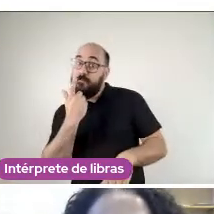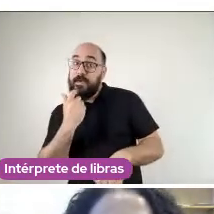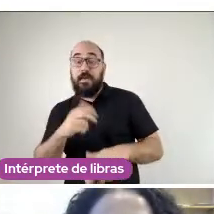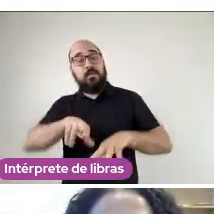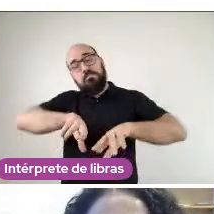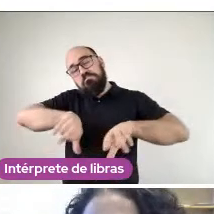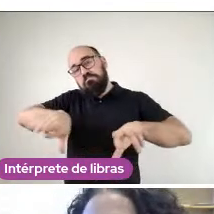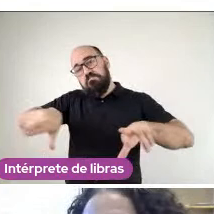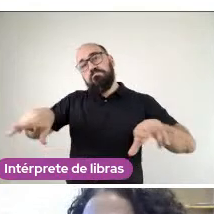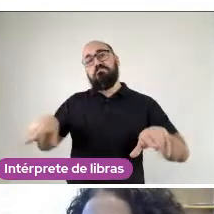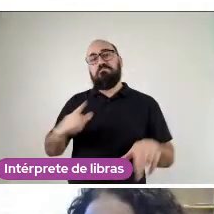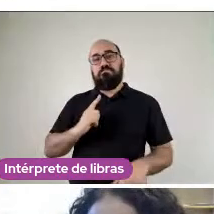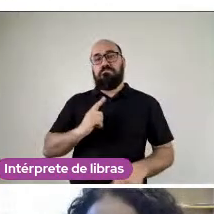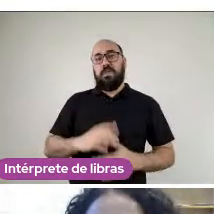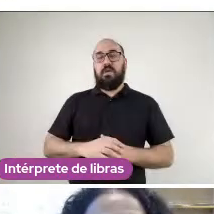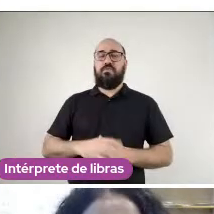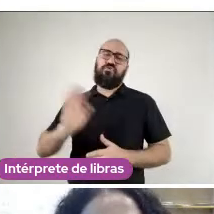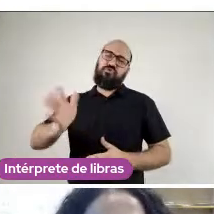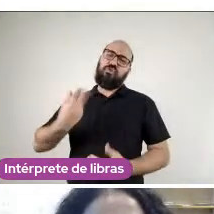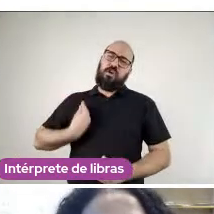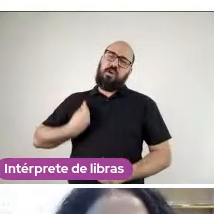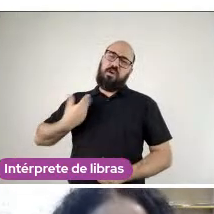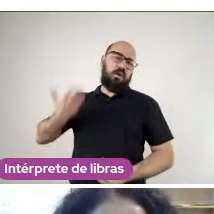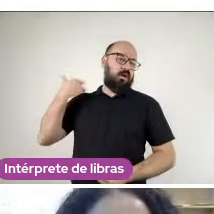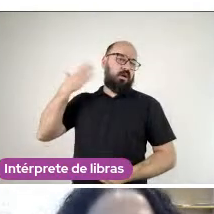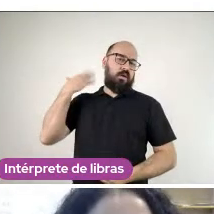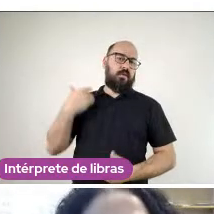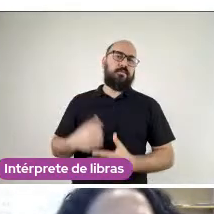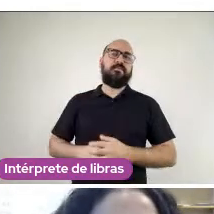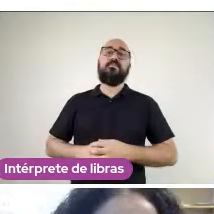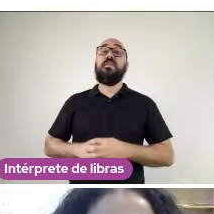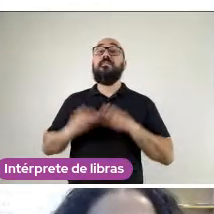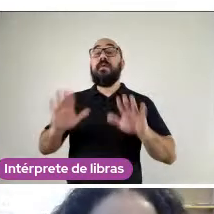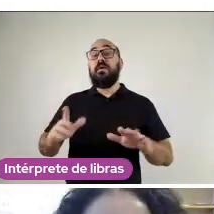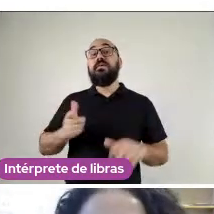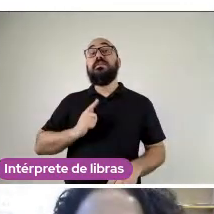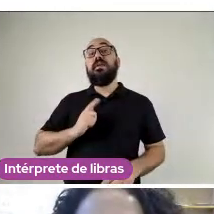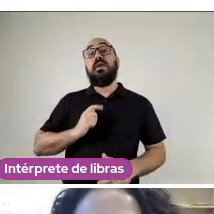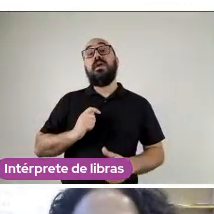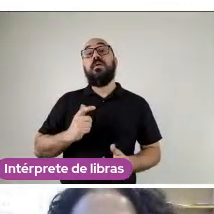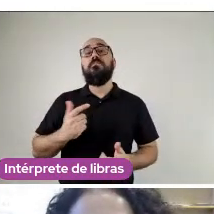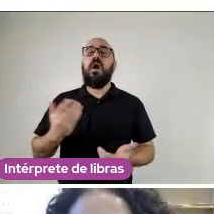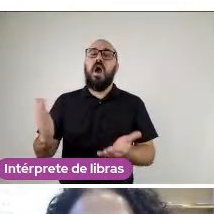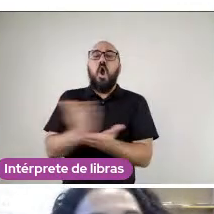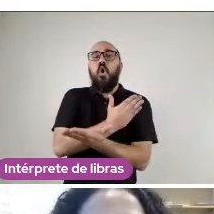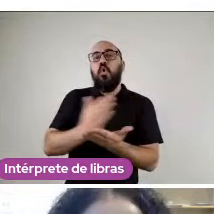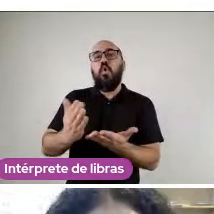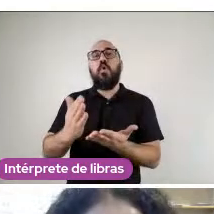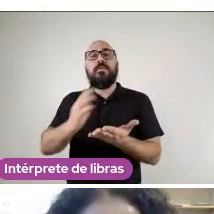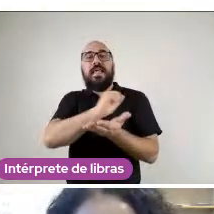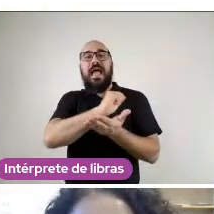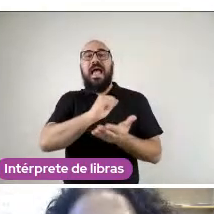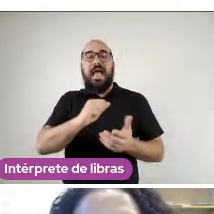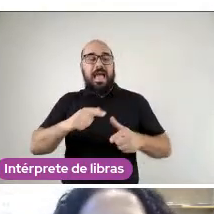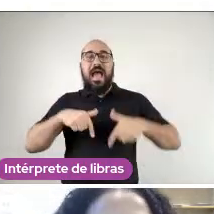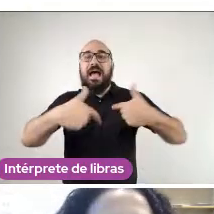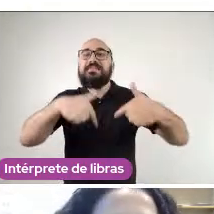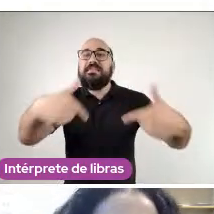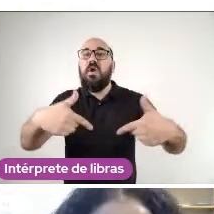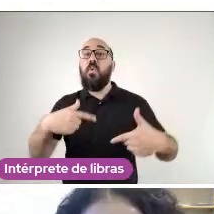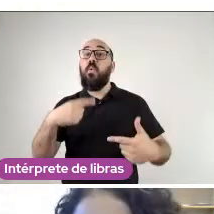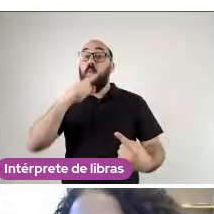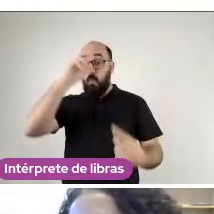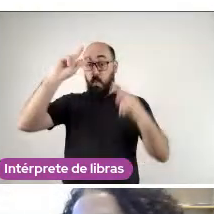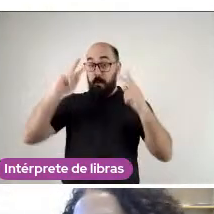Mas existem algumas atividades humanas que a gente sabe que pode favorecer a predominância, né, e aumentar